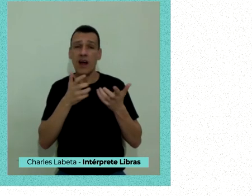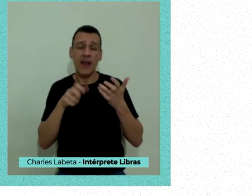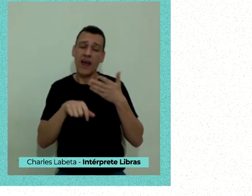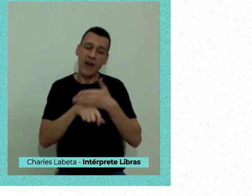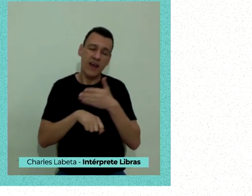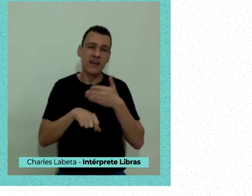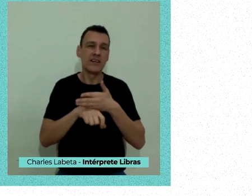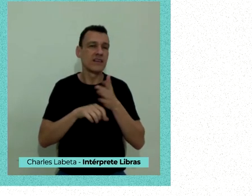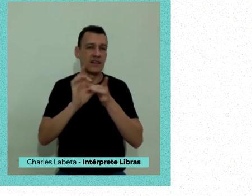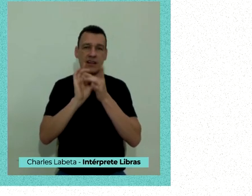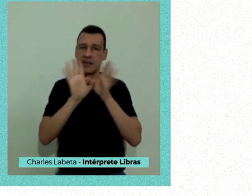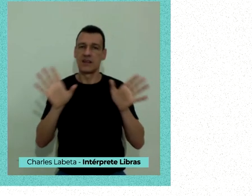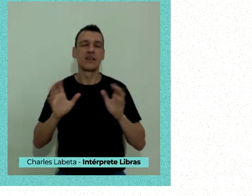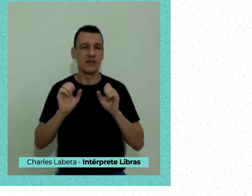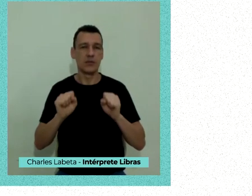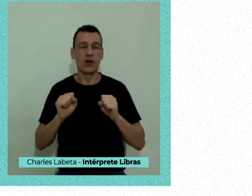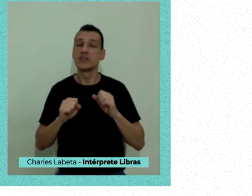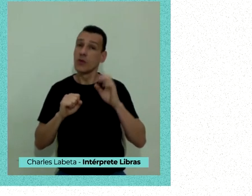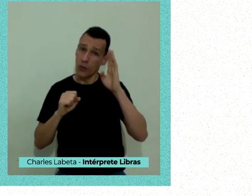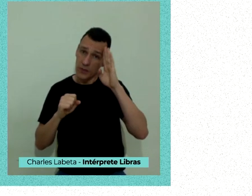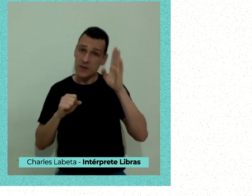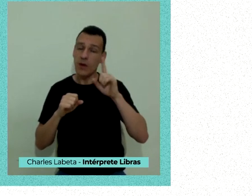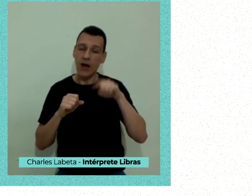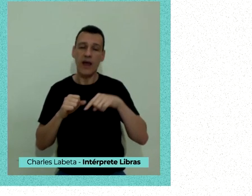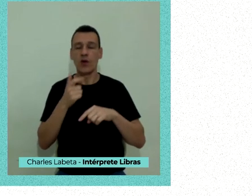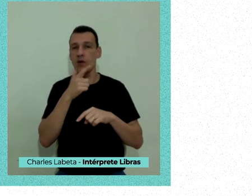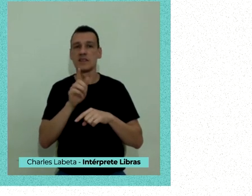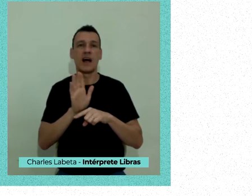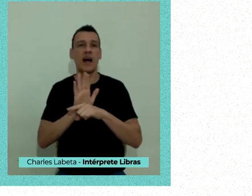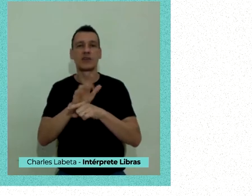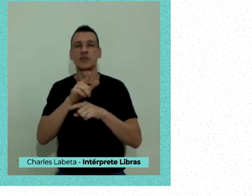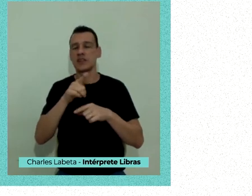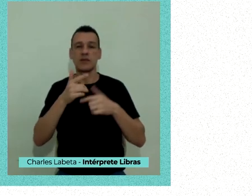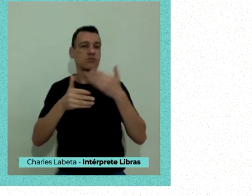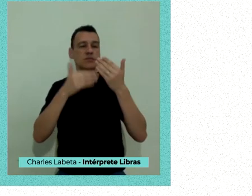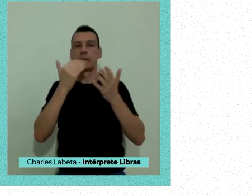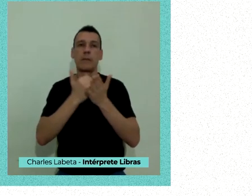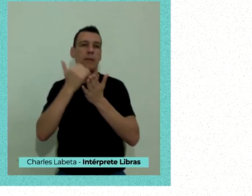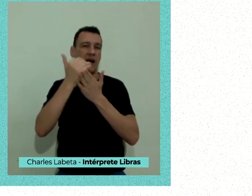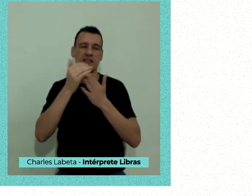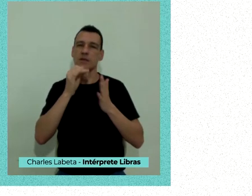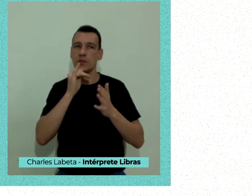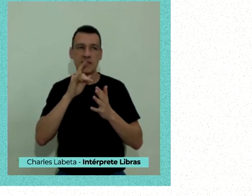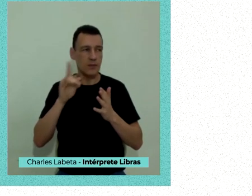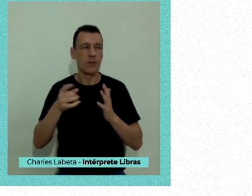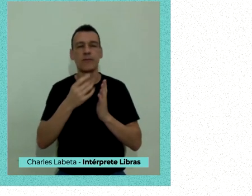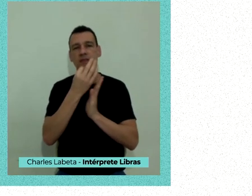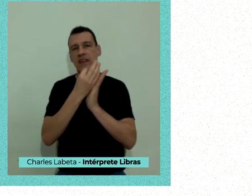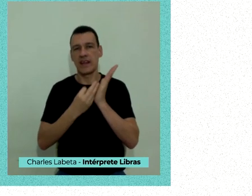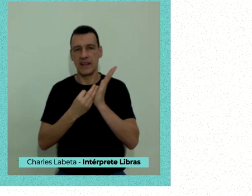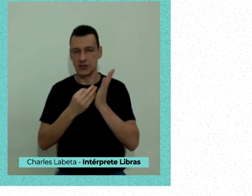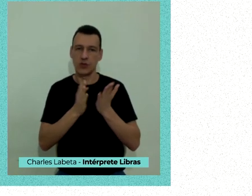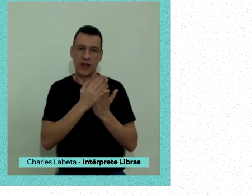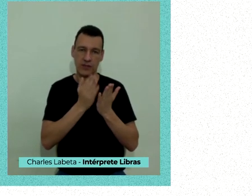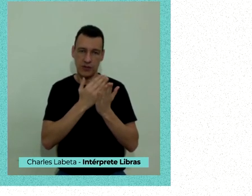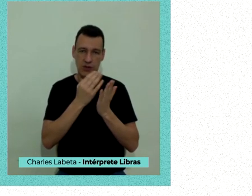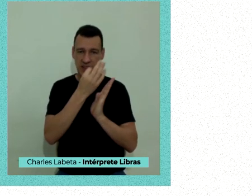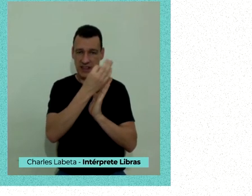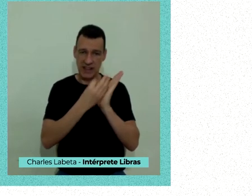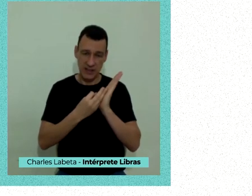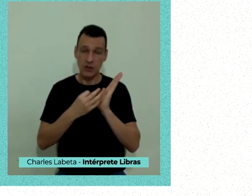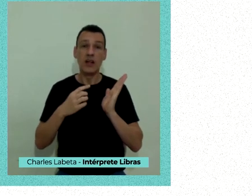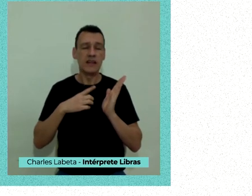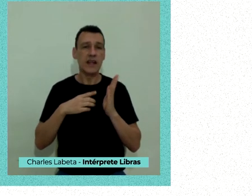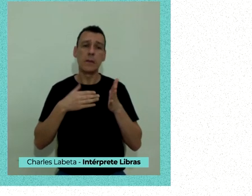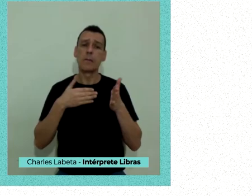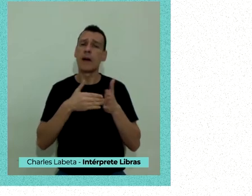chegar, né, ao fim específico. Por exemplo, um texto impresso no livro didático tem uma barreira importante